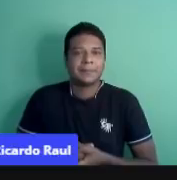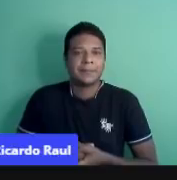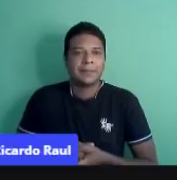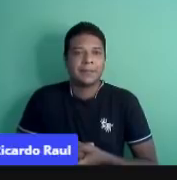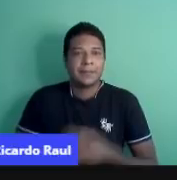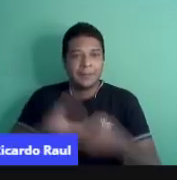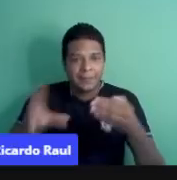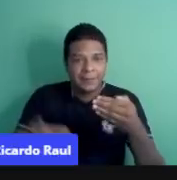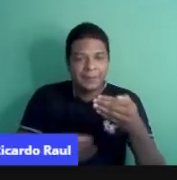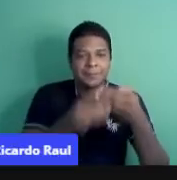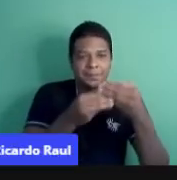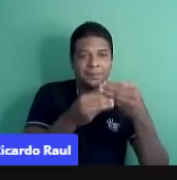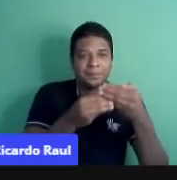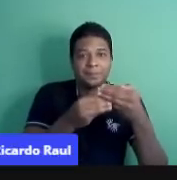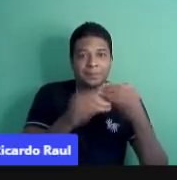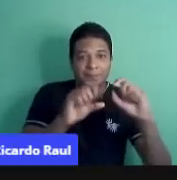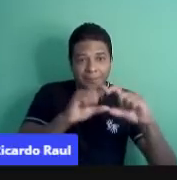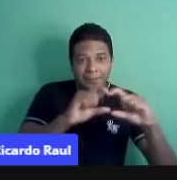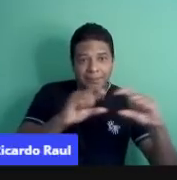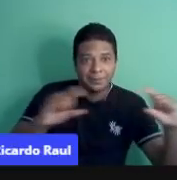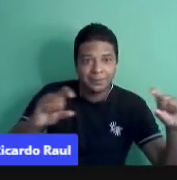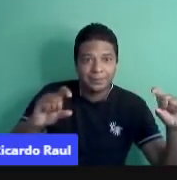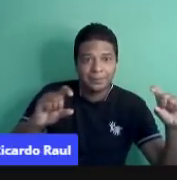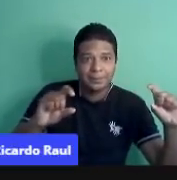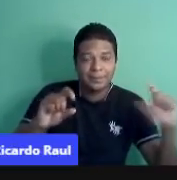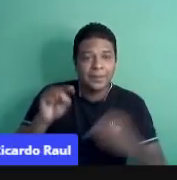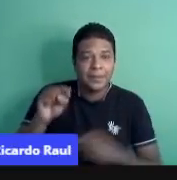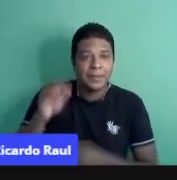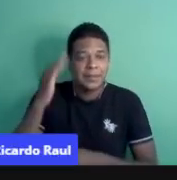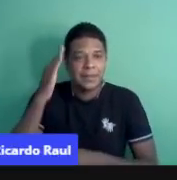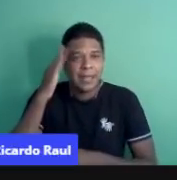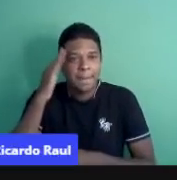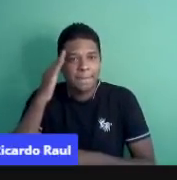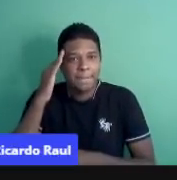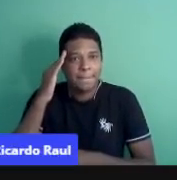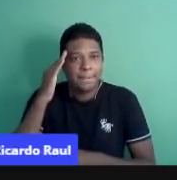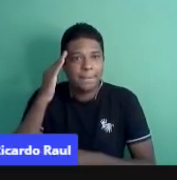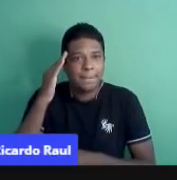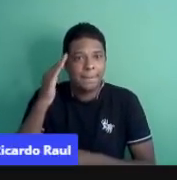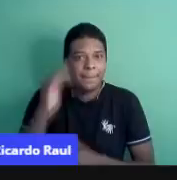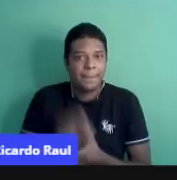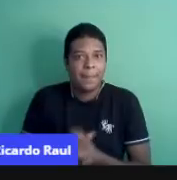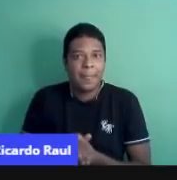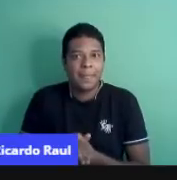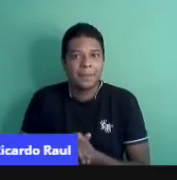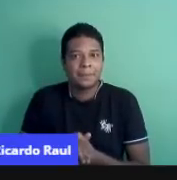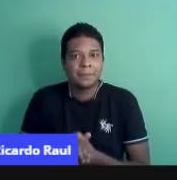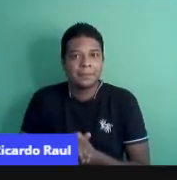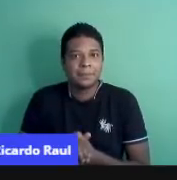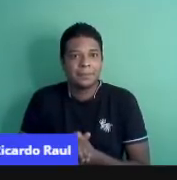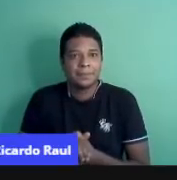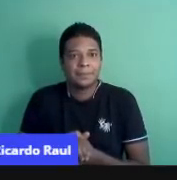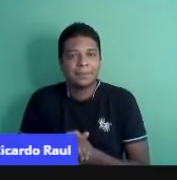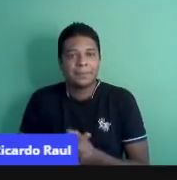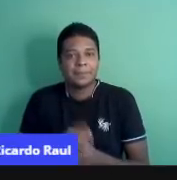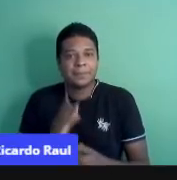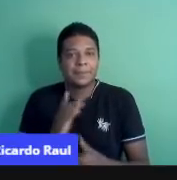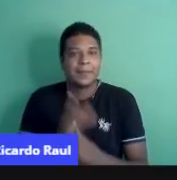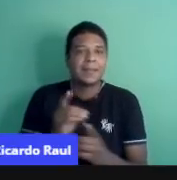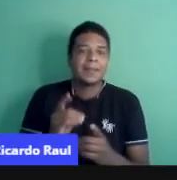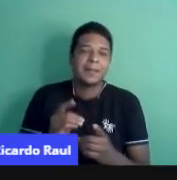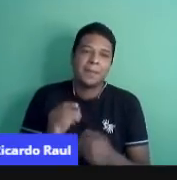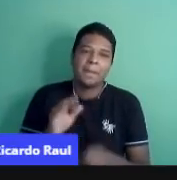com o seguinte: assim nós saberemos o que é acidental e o que é